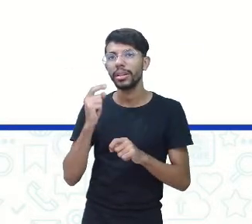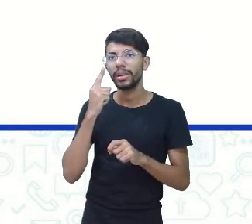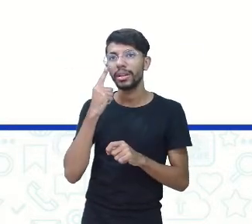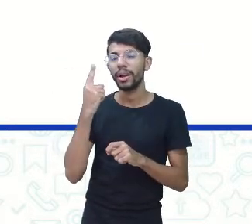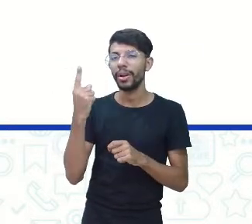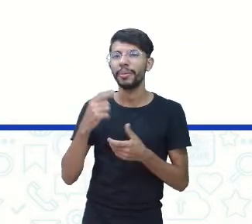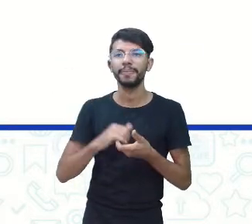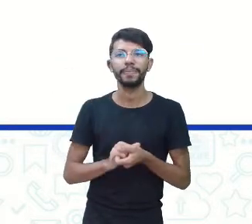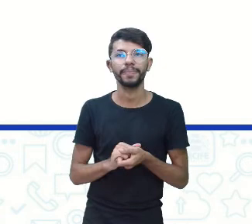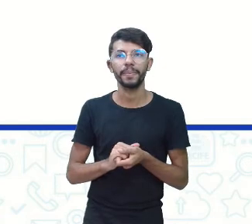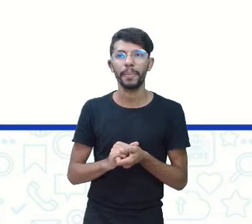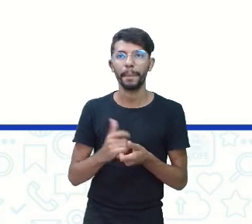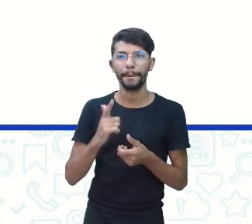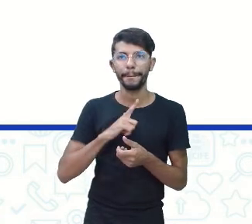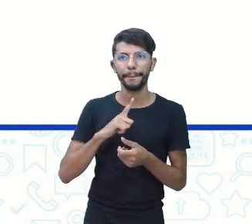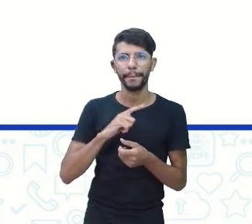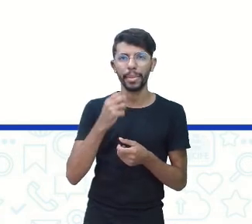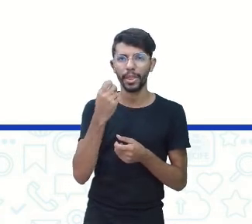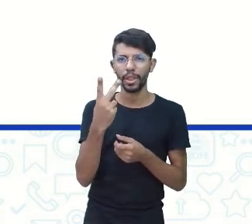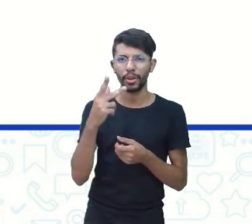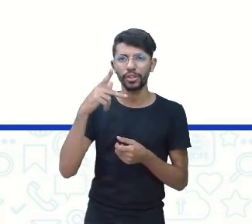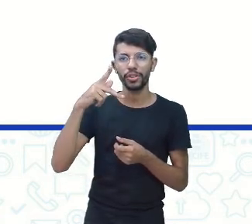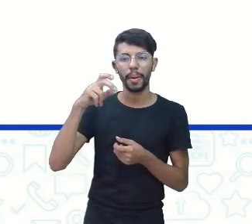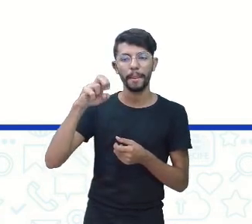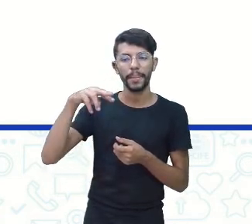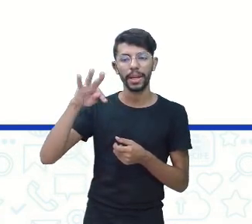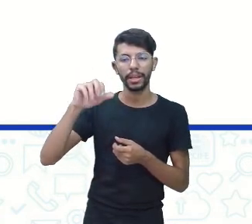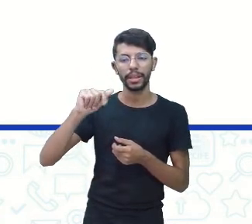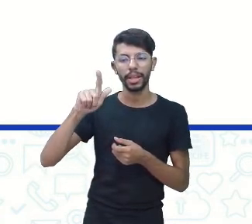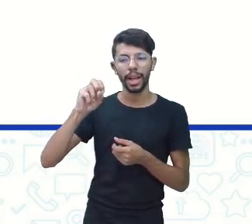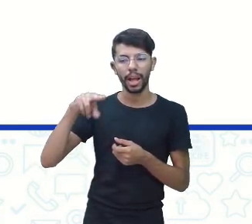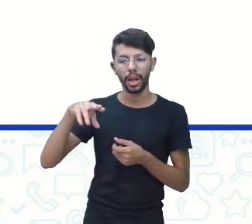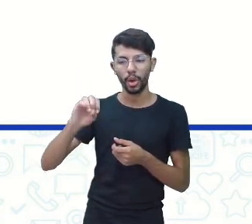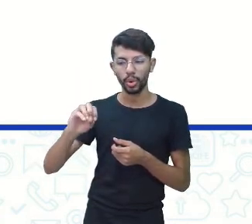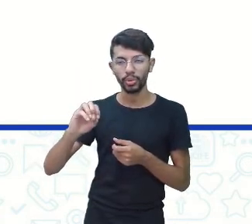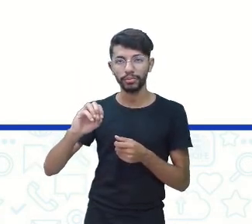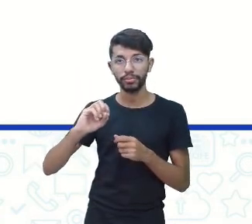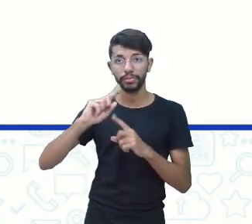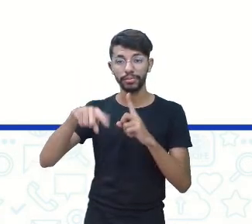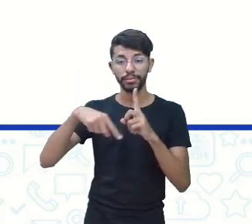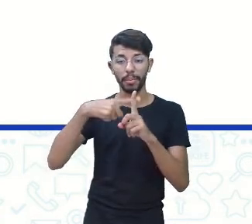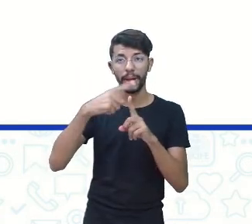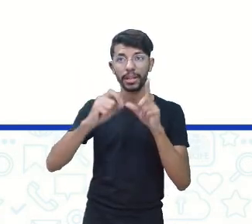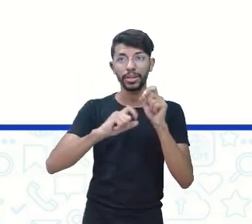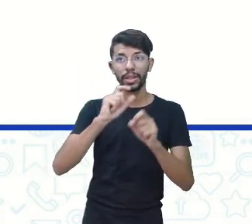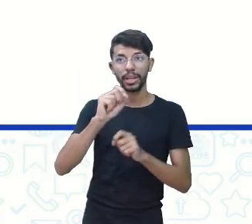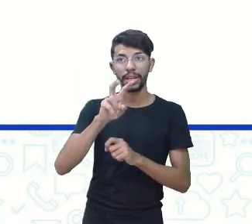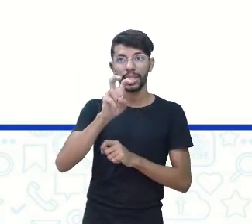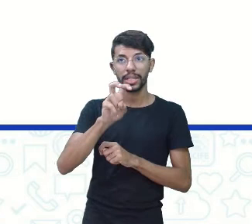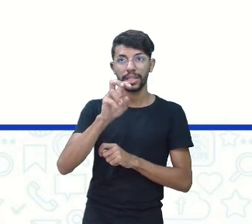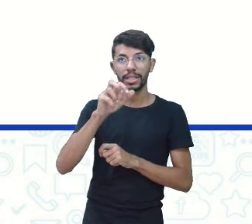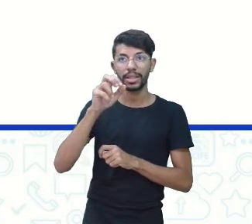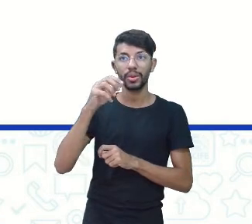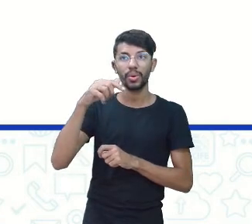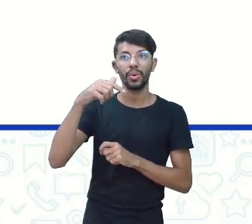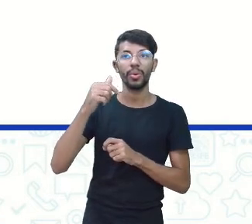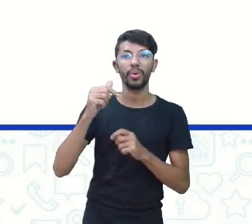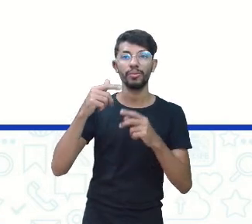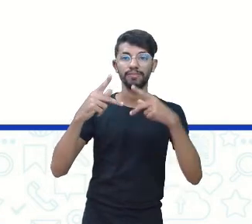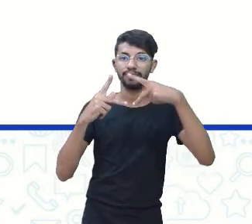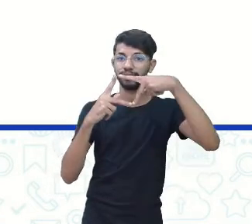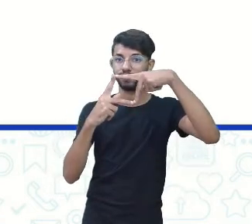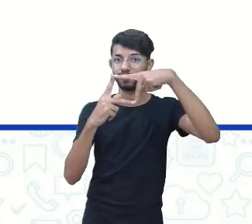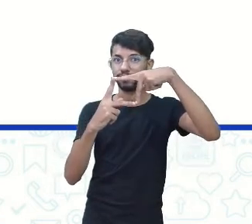só, a gente tem 2 pentágonos e tem 5 quadrados aí, né, aparentemente. Olha,